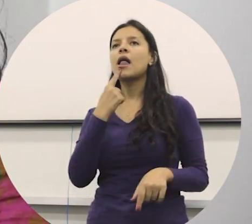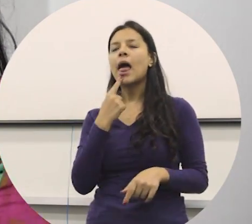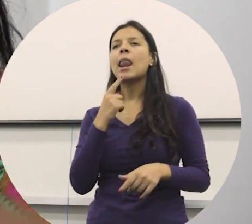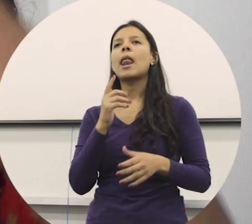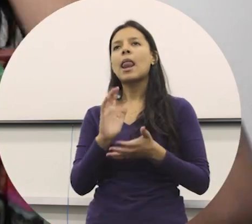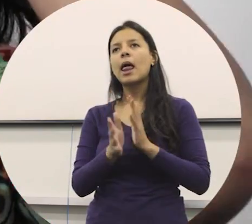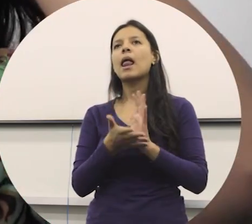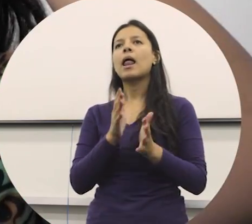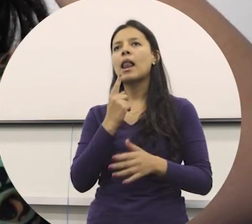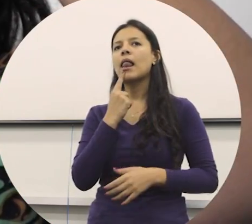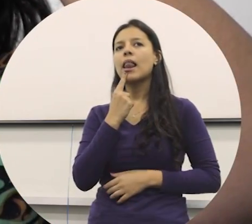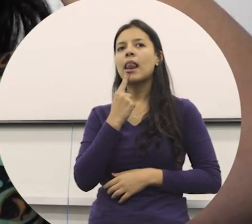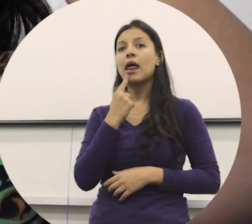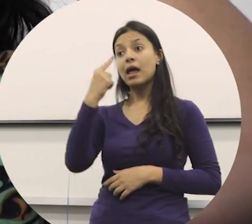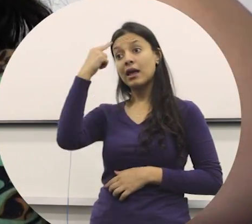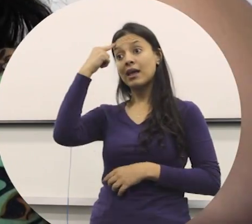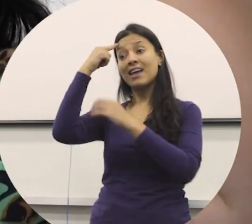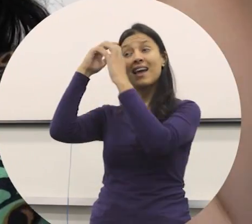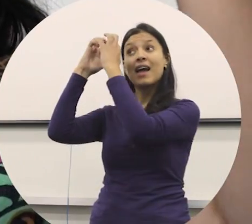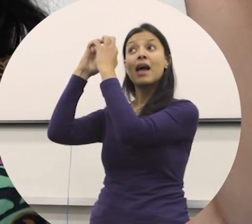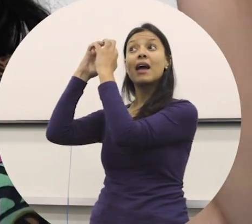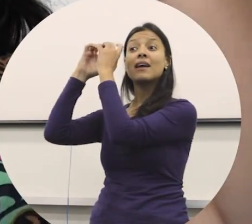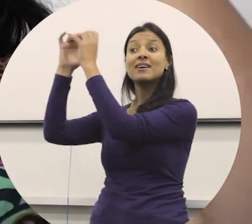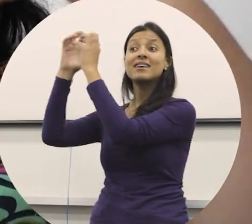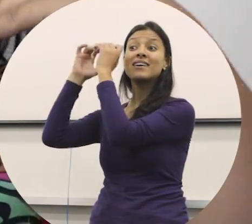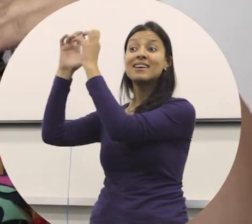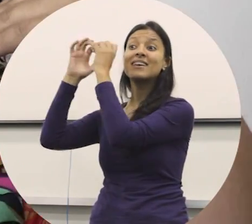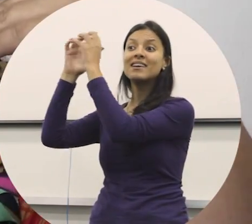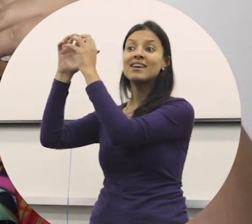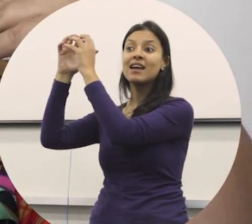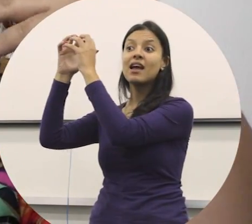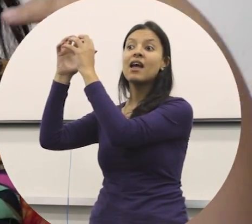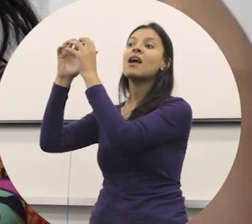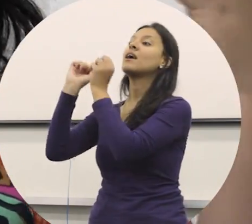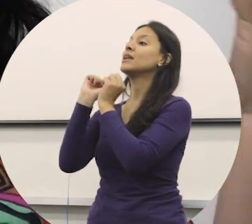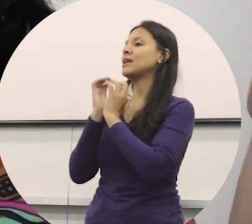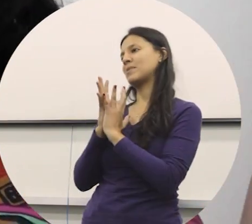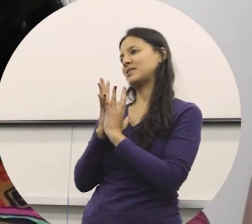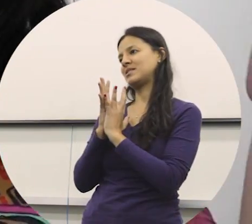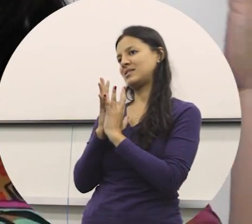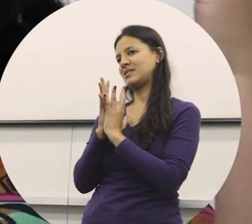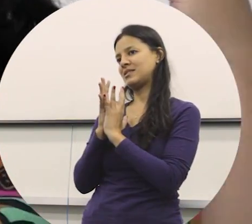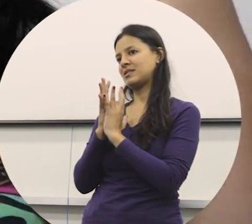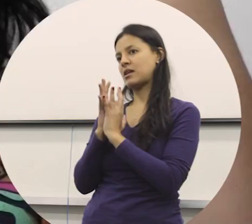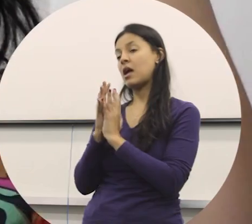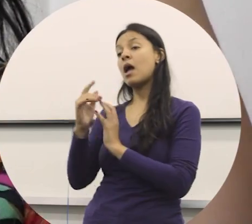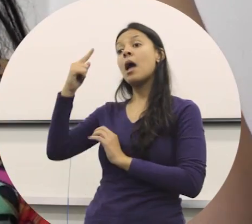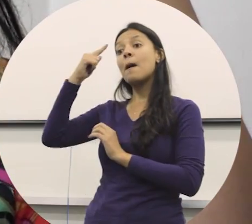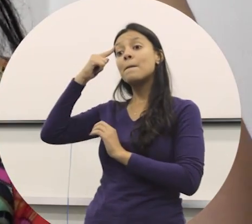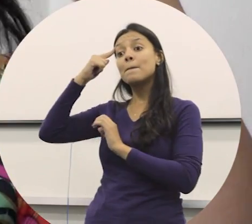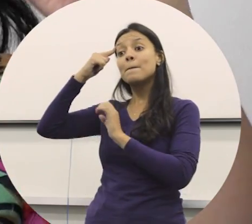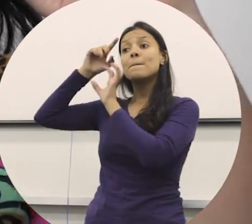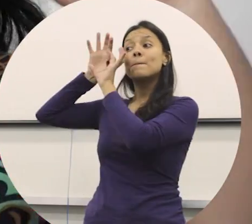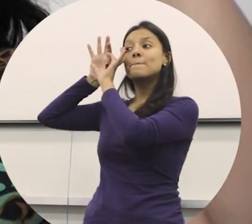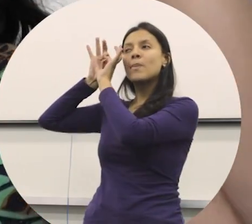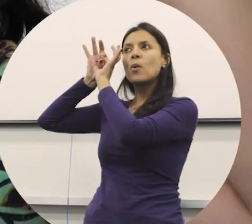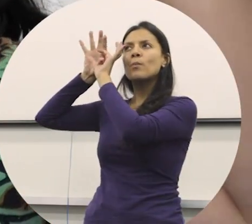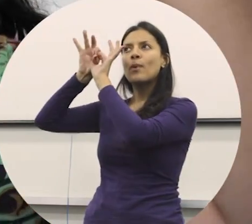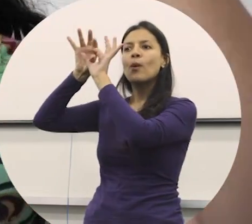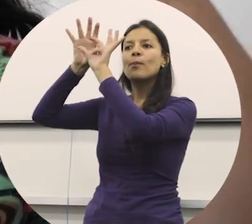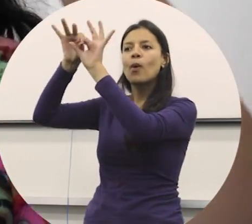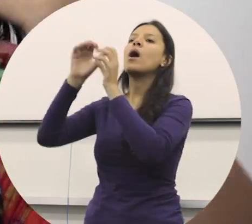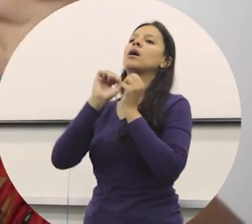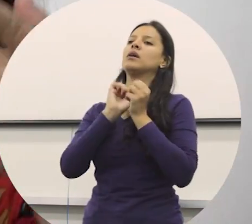boca, aqui dentro ele reflete em Libras, ele constrói o seu pensamento em Libras, faz